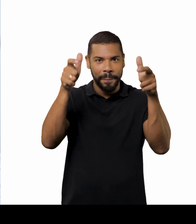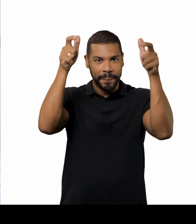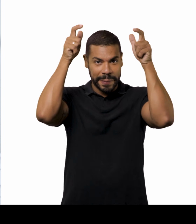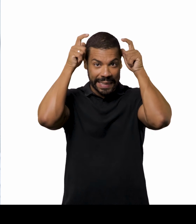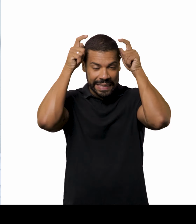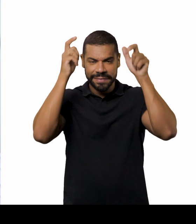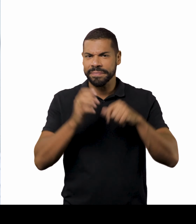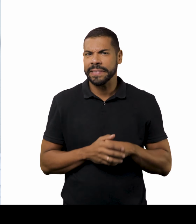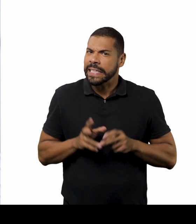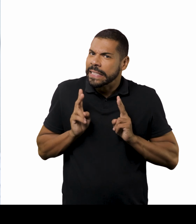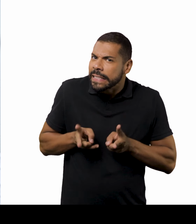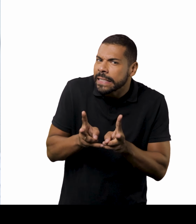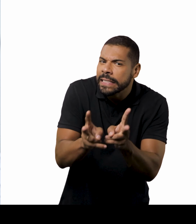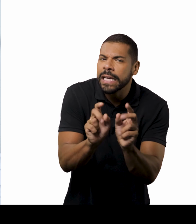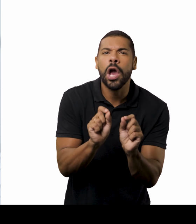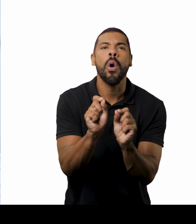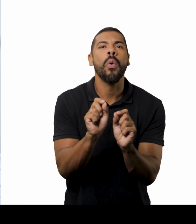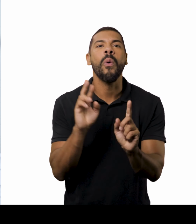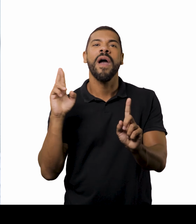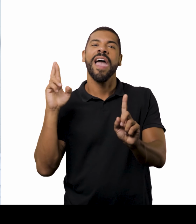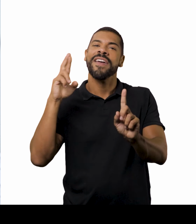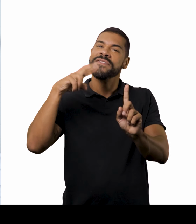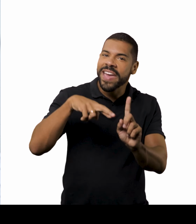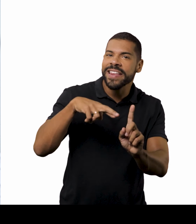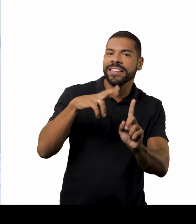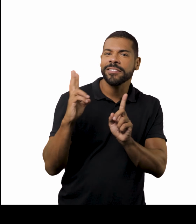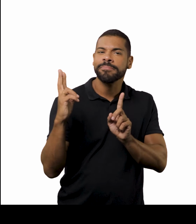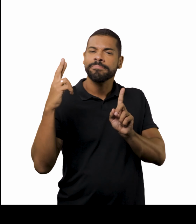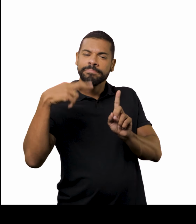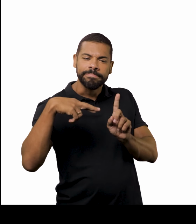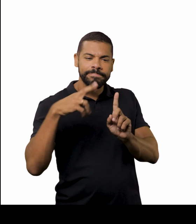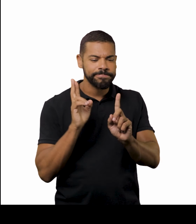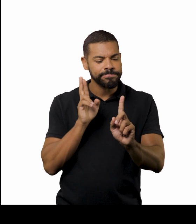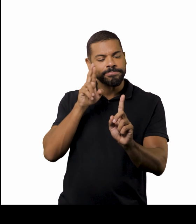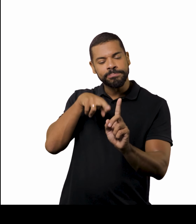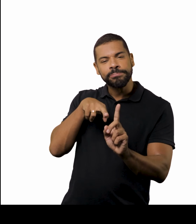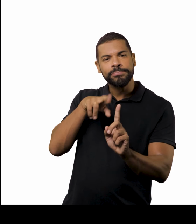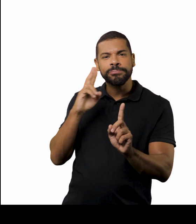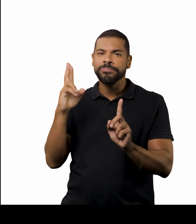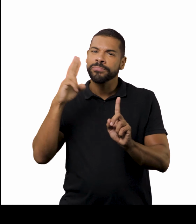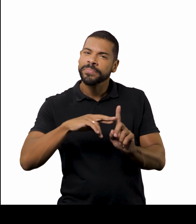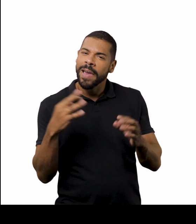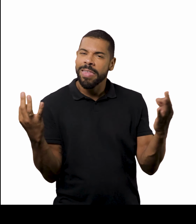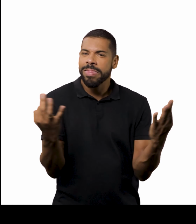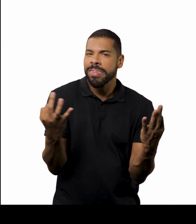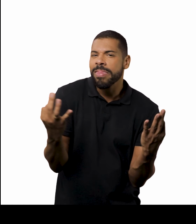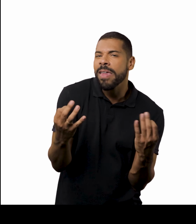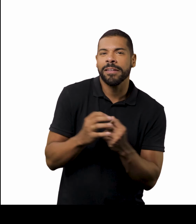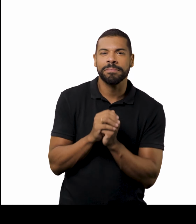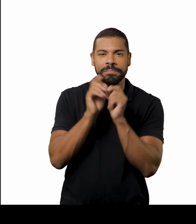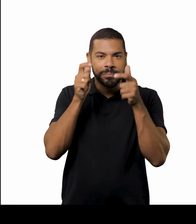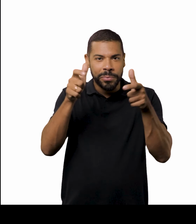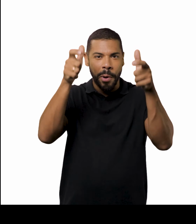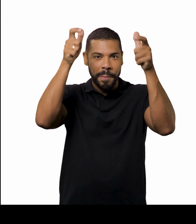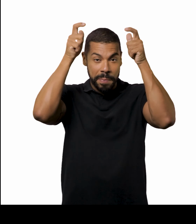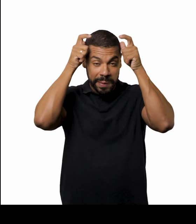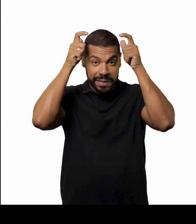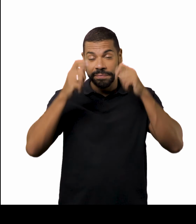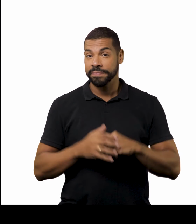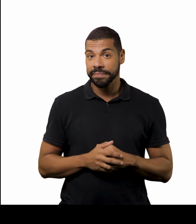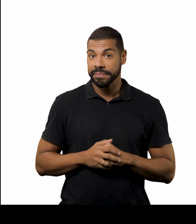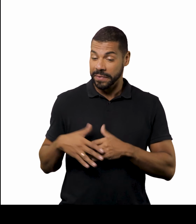Então eu sempre procurei chegar mais perto possível dessa referência do que seria essa elegância, essa coisa